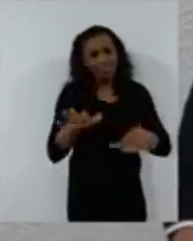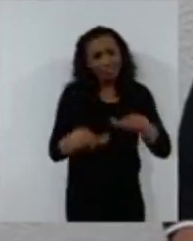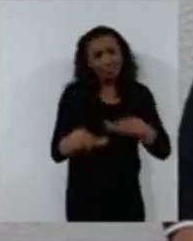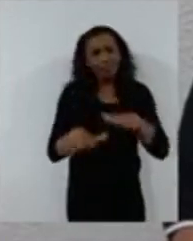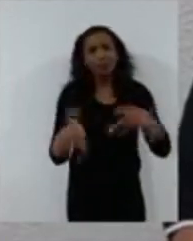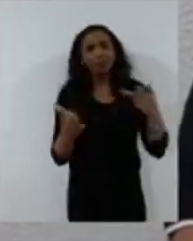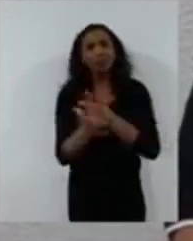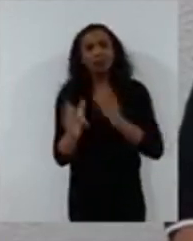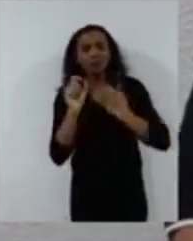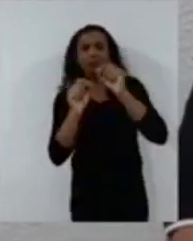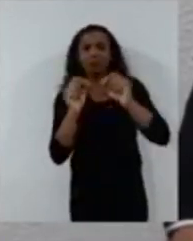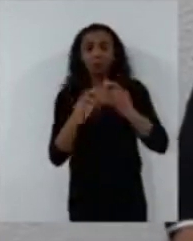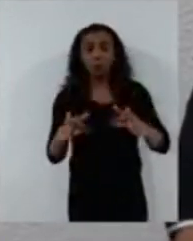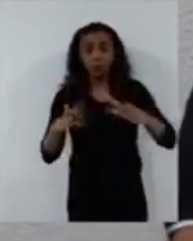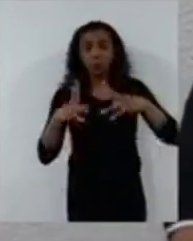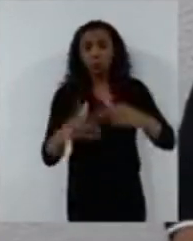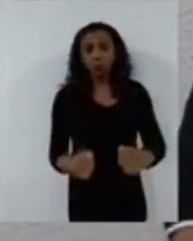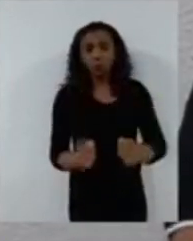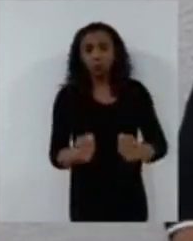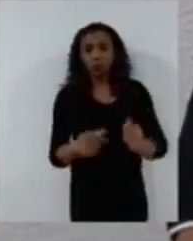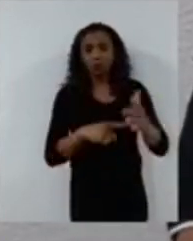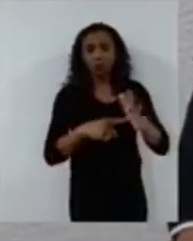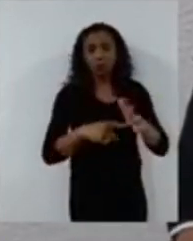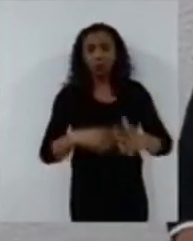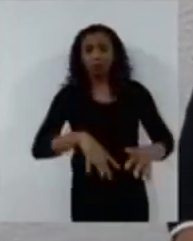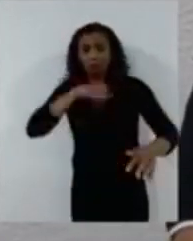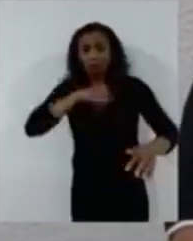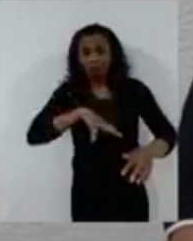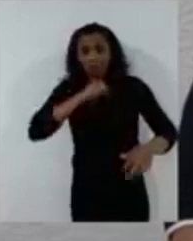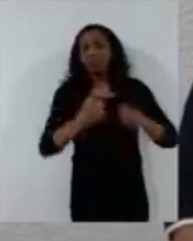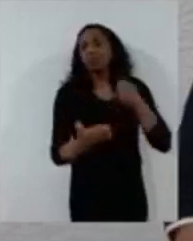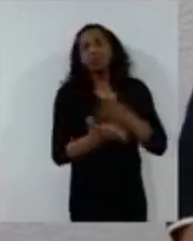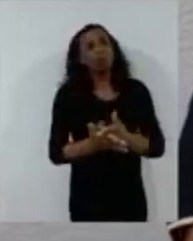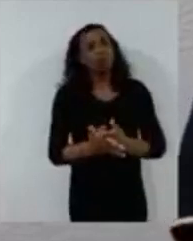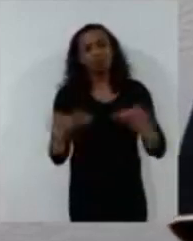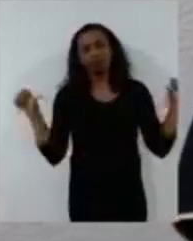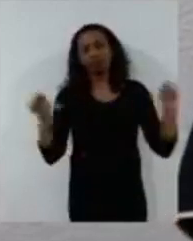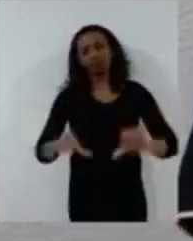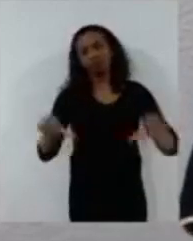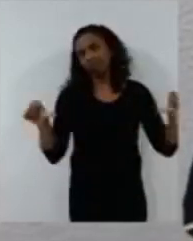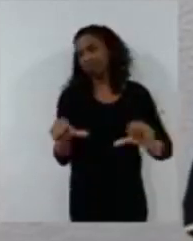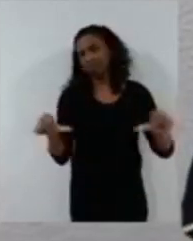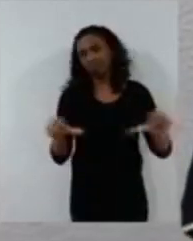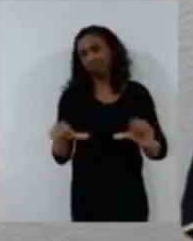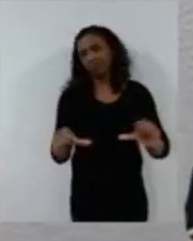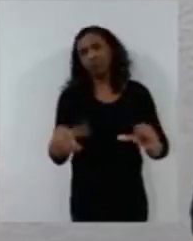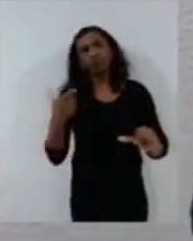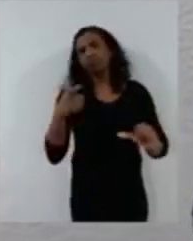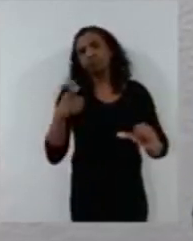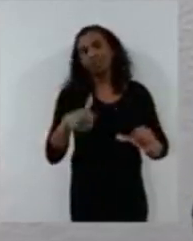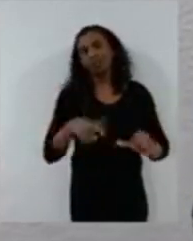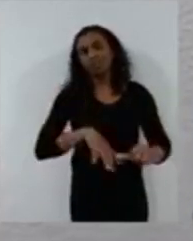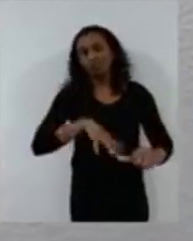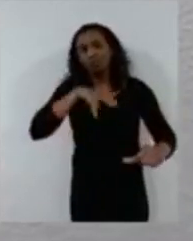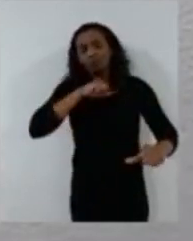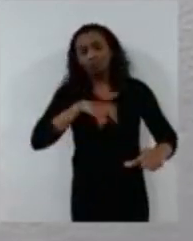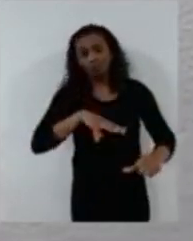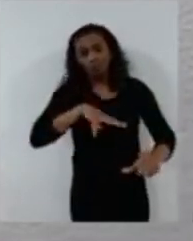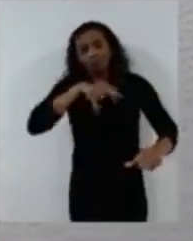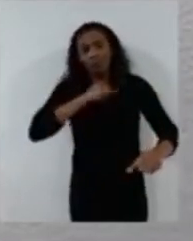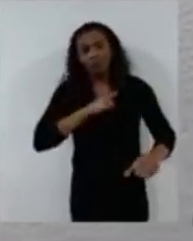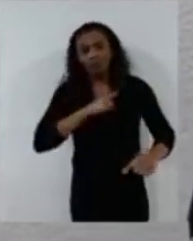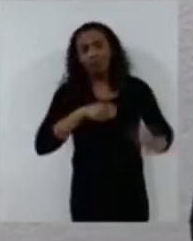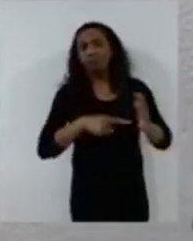visto, todos que compram esse aparelho não funciona. Então, na verdade, não existe respirador para comprar. Esse é o grande